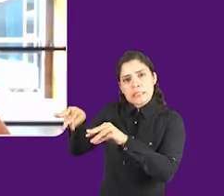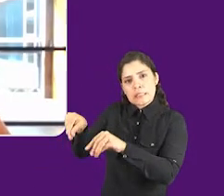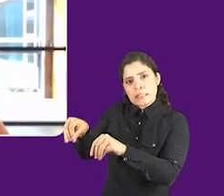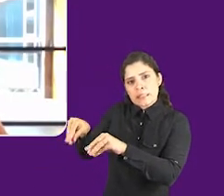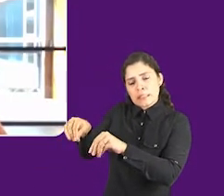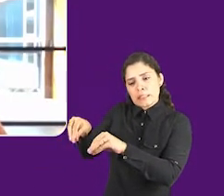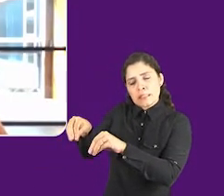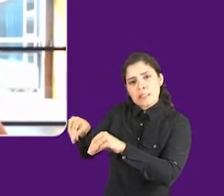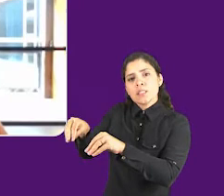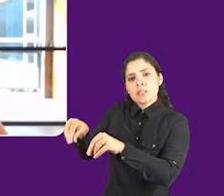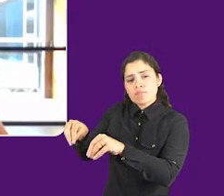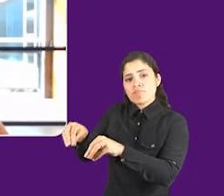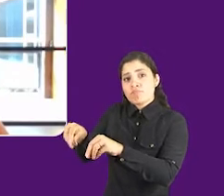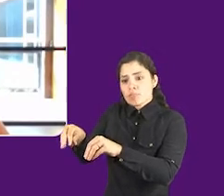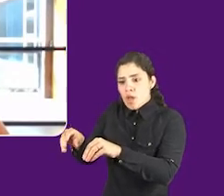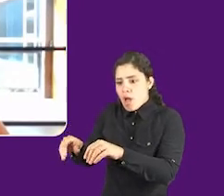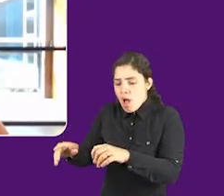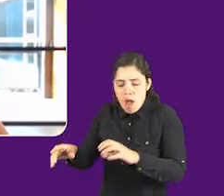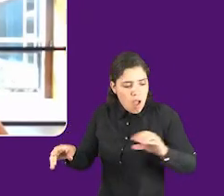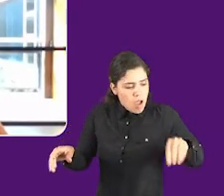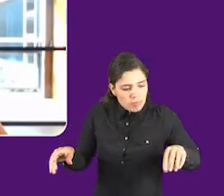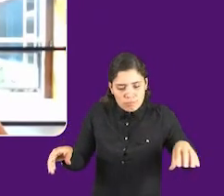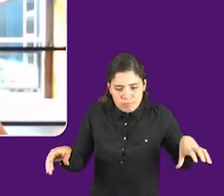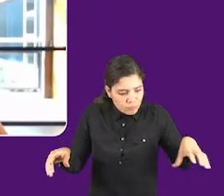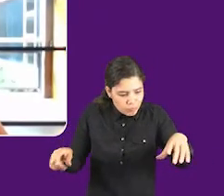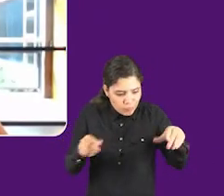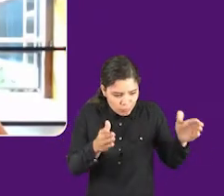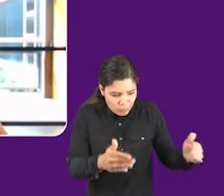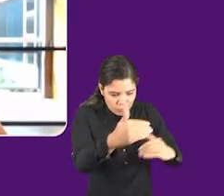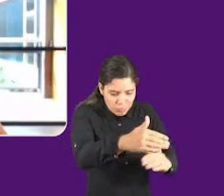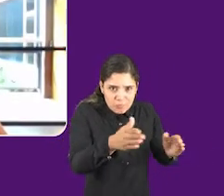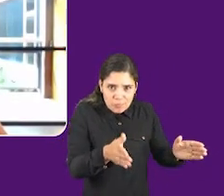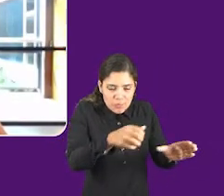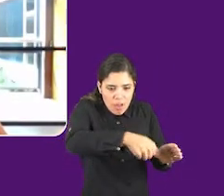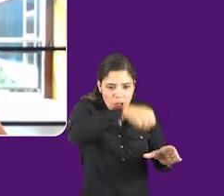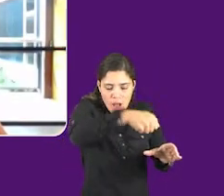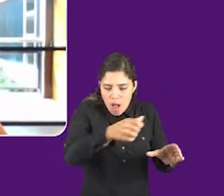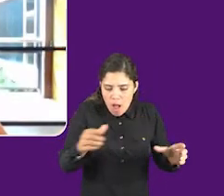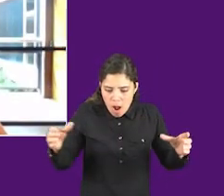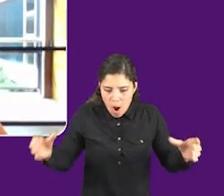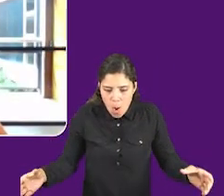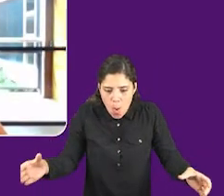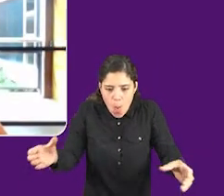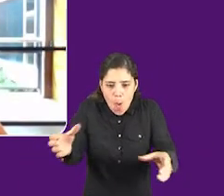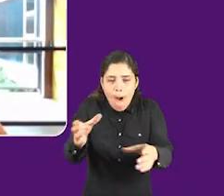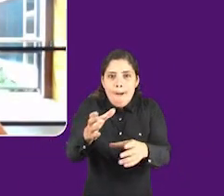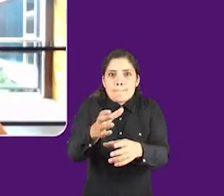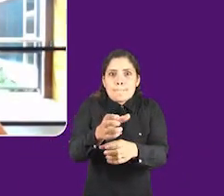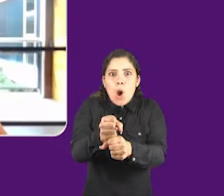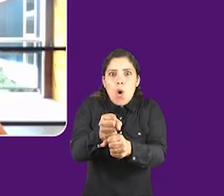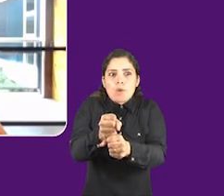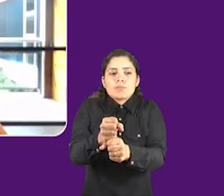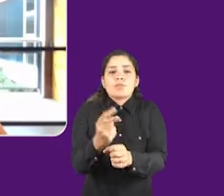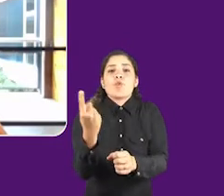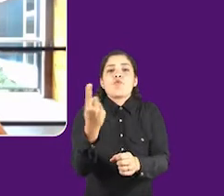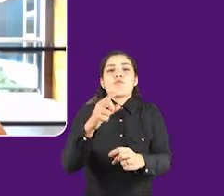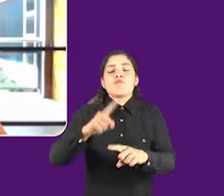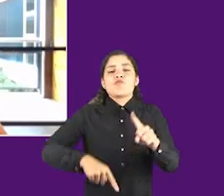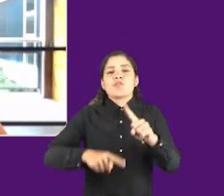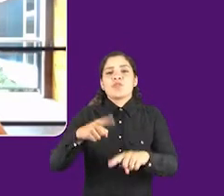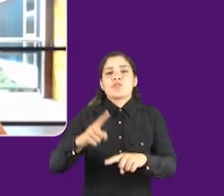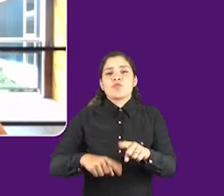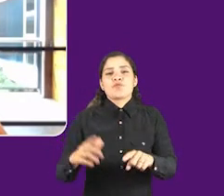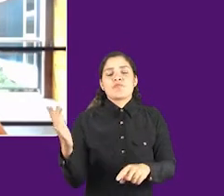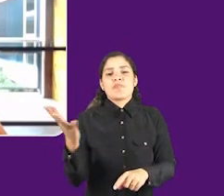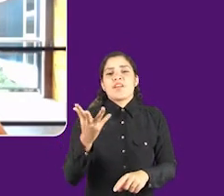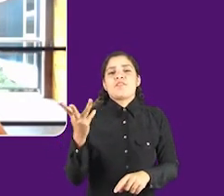ama as imagens da Klabin já para o Reinaldo do grupo saint-gobain mundial a respeito disso tudo mudou que